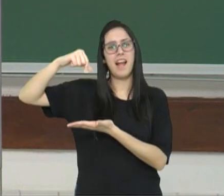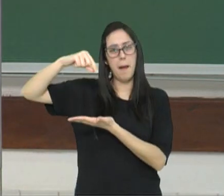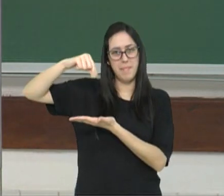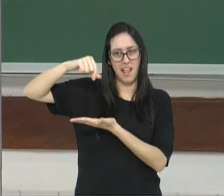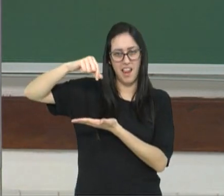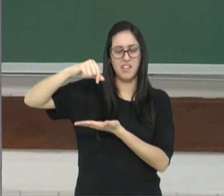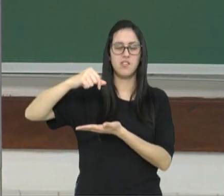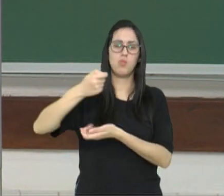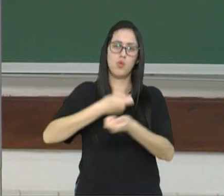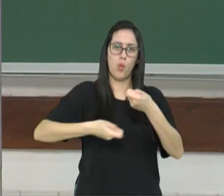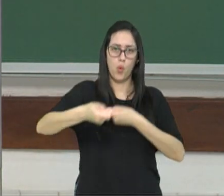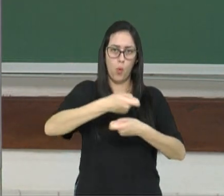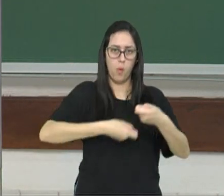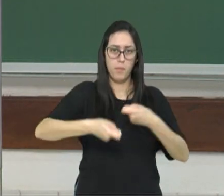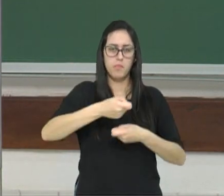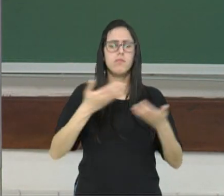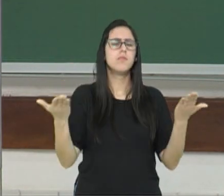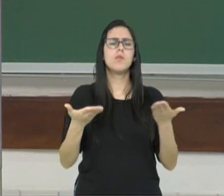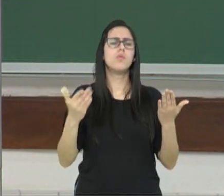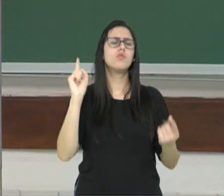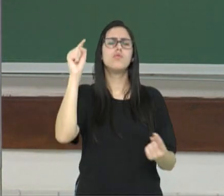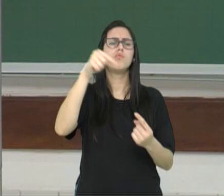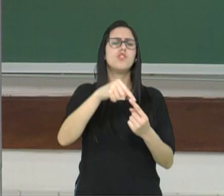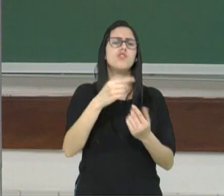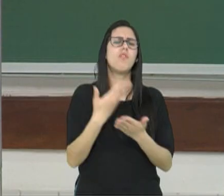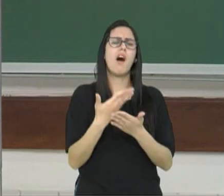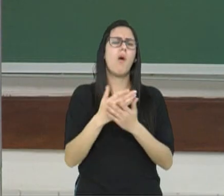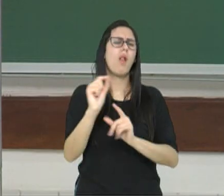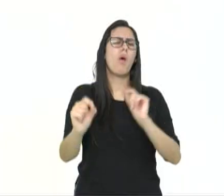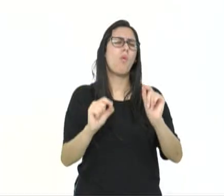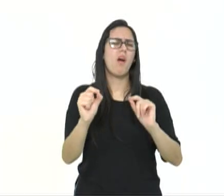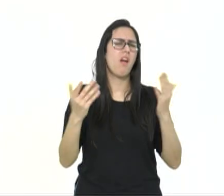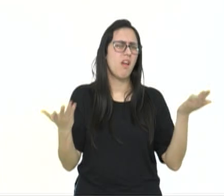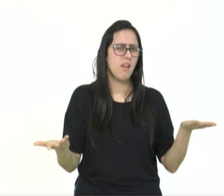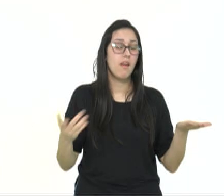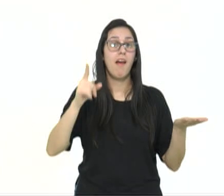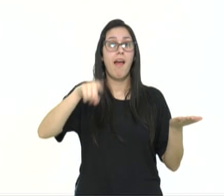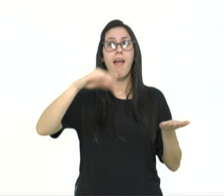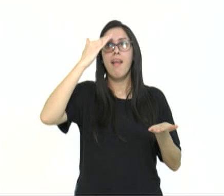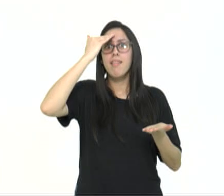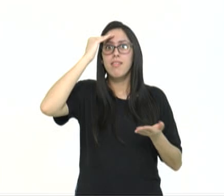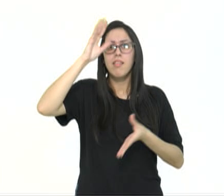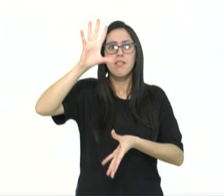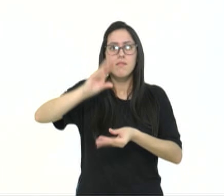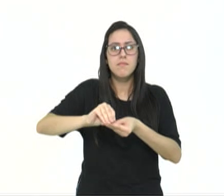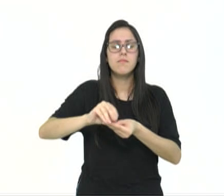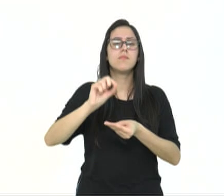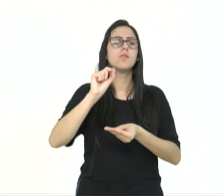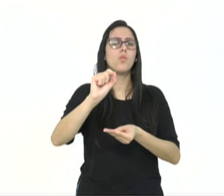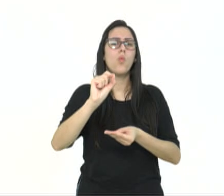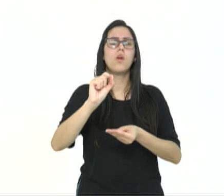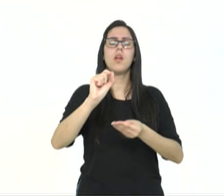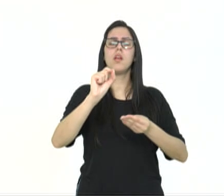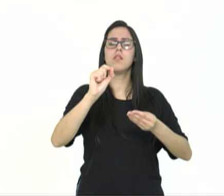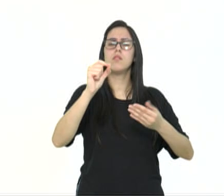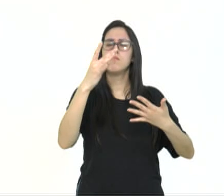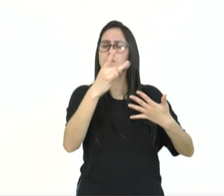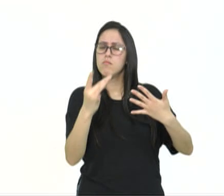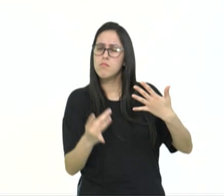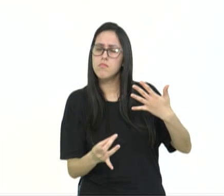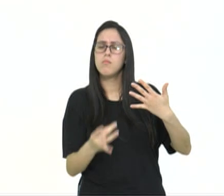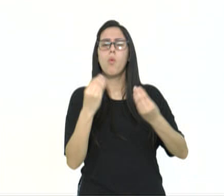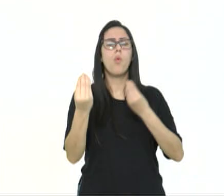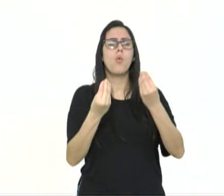econômico. Qual que é o objetivo da aula de hoje, então, professor? É compreender as condições em que se desenvolveram as